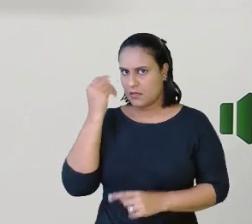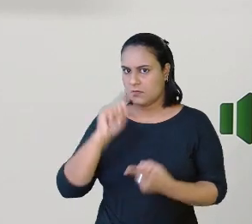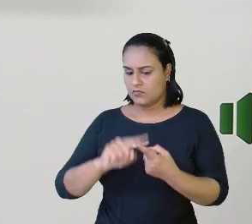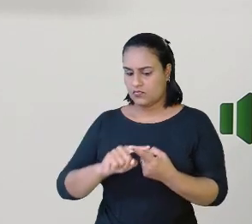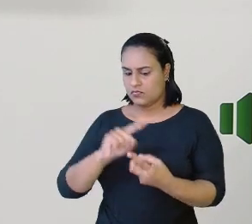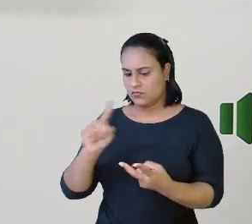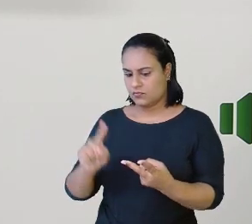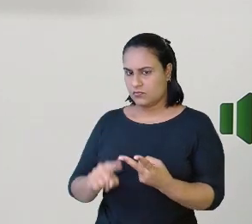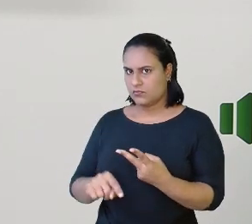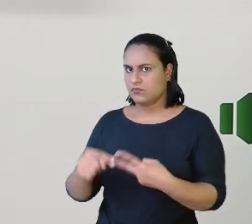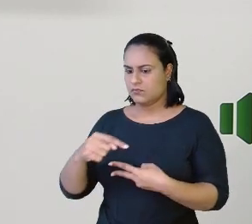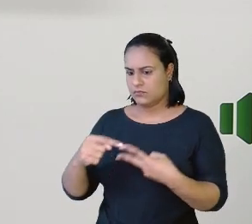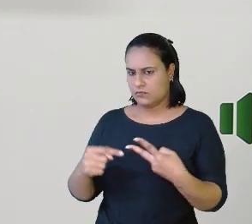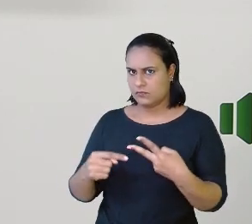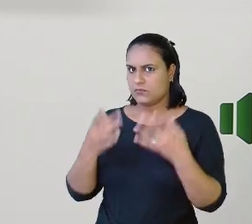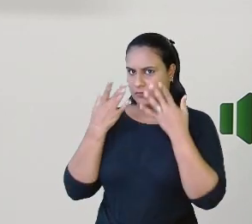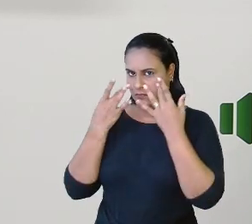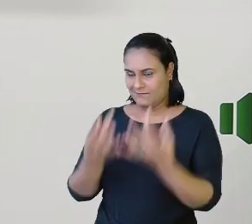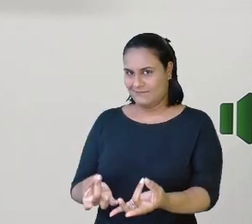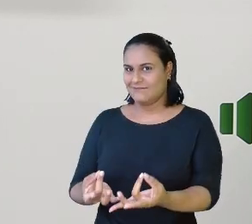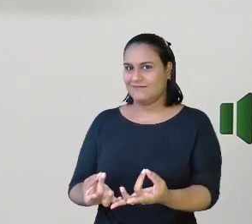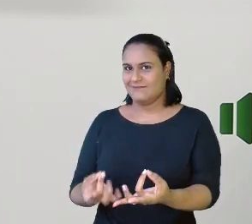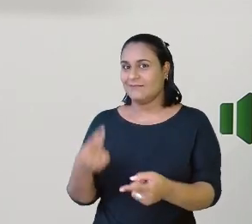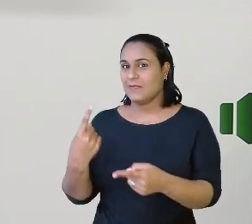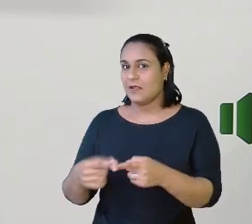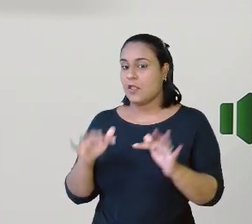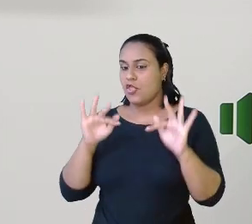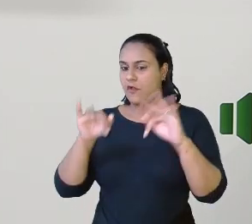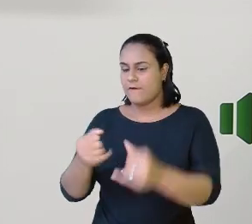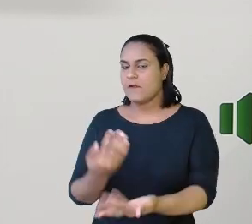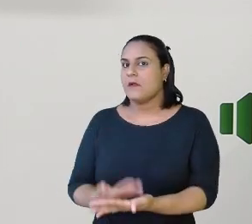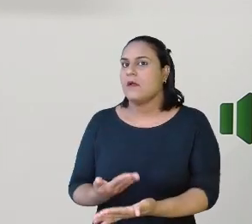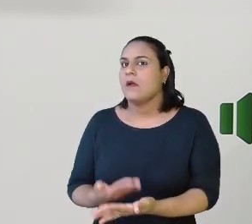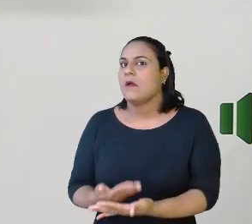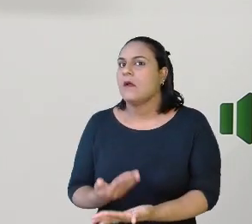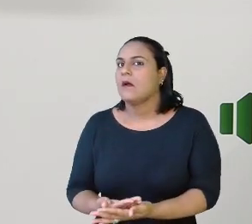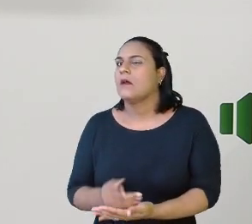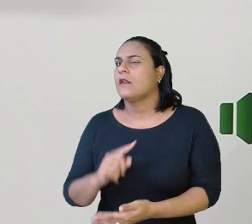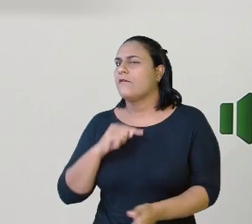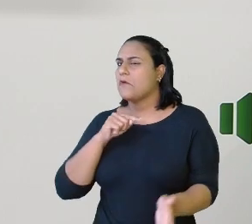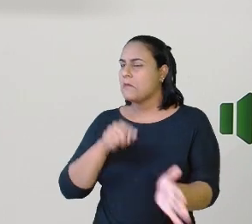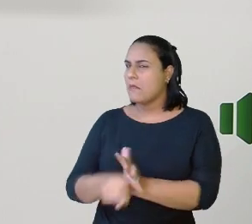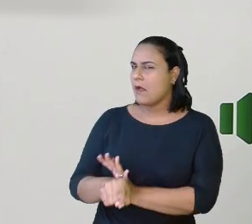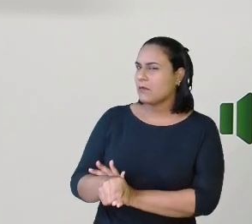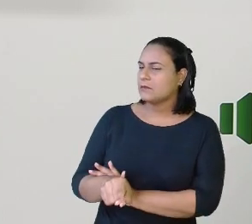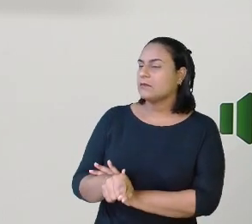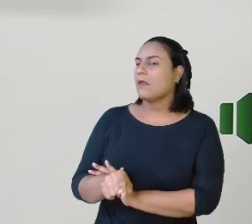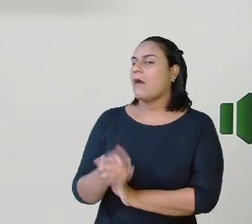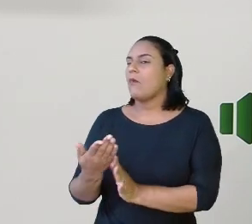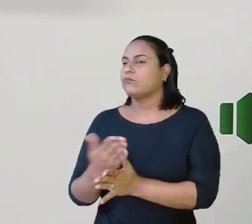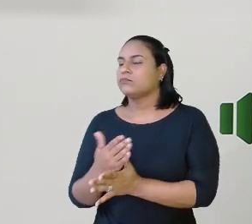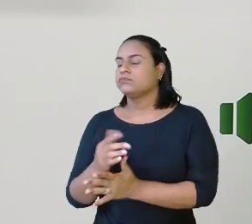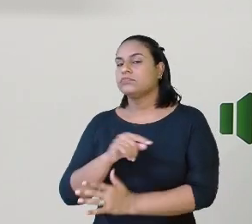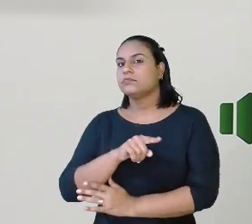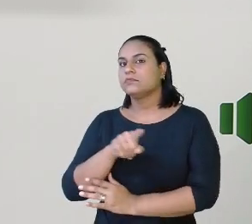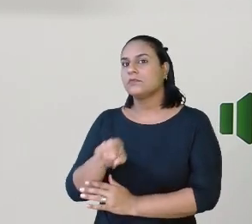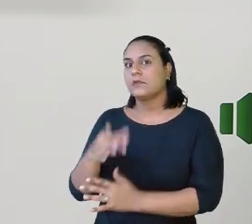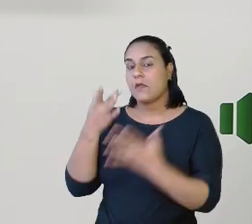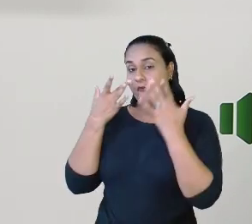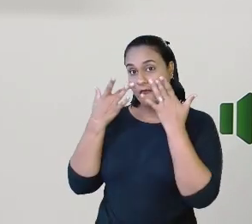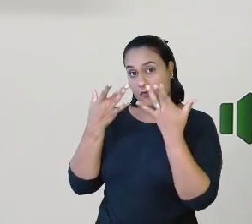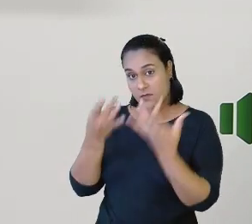axial, apendicular. Presta atenção, porque no final dessa aula eu vou fazer algumas perguntas, então eu quero que você